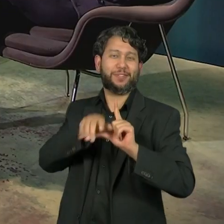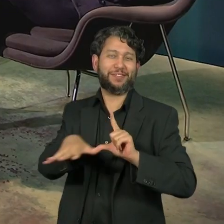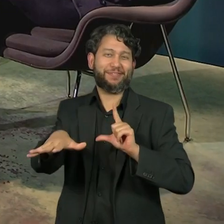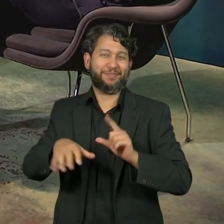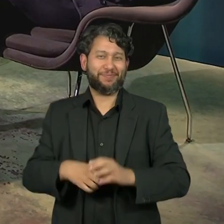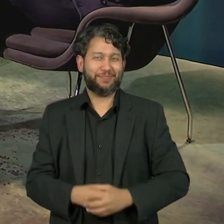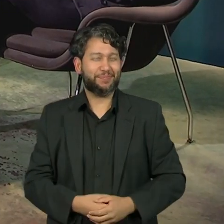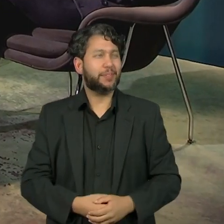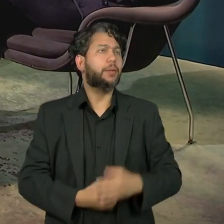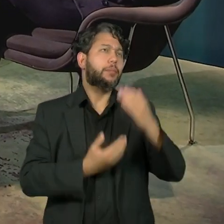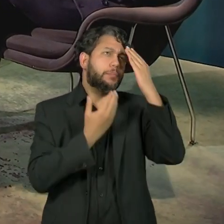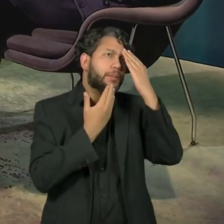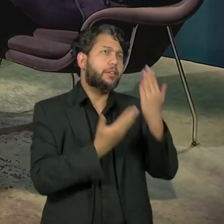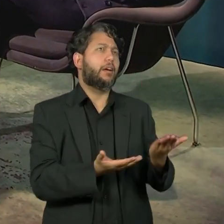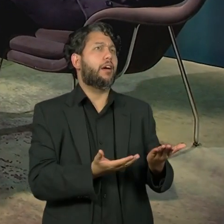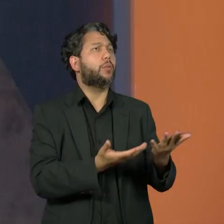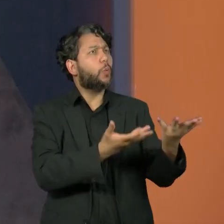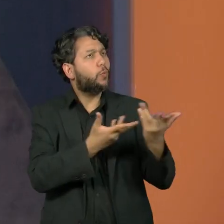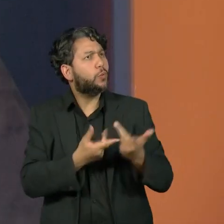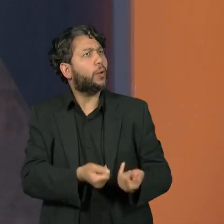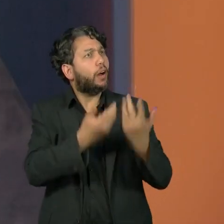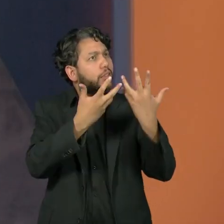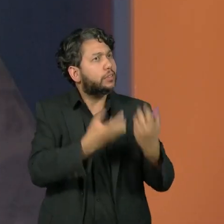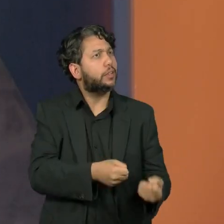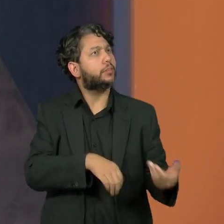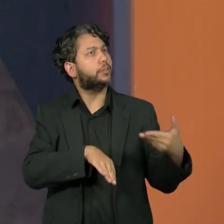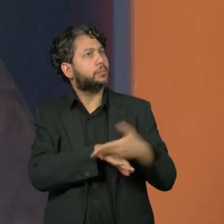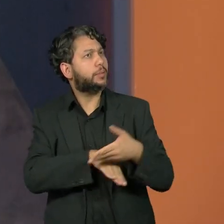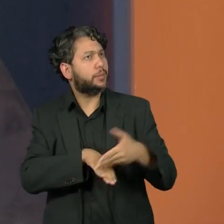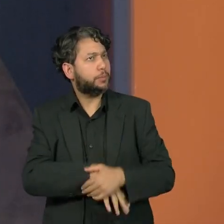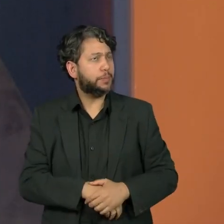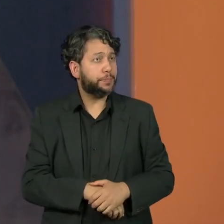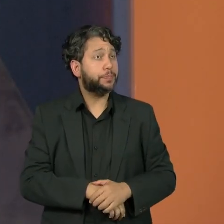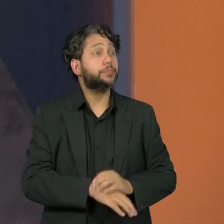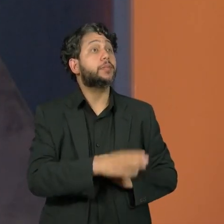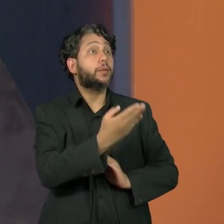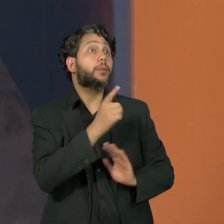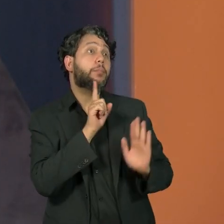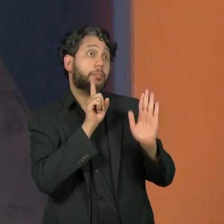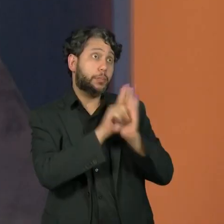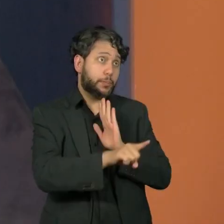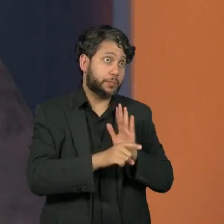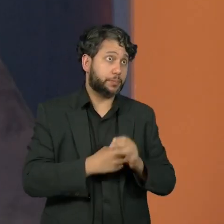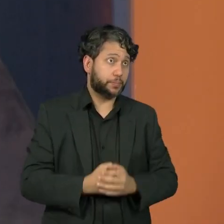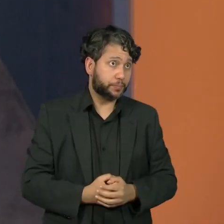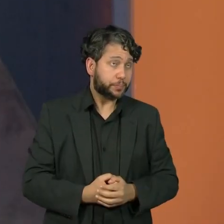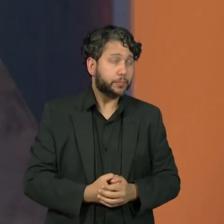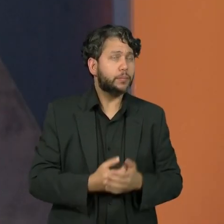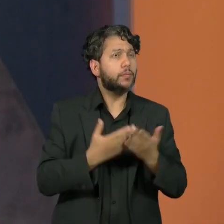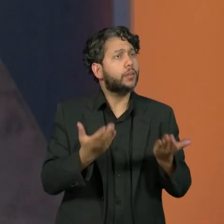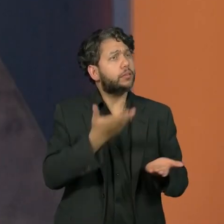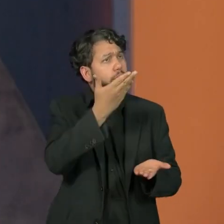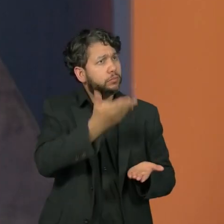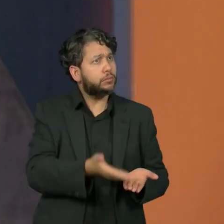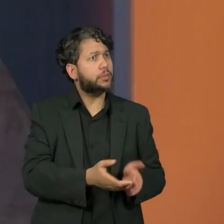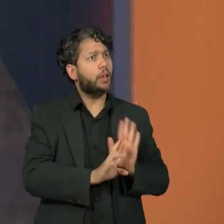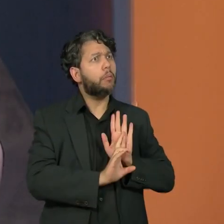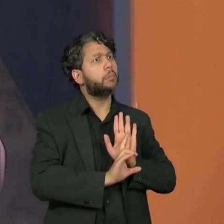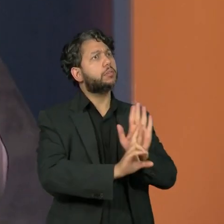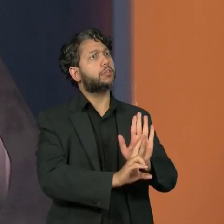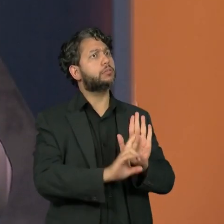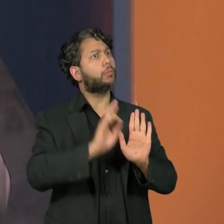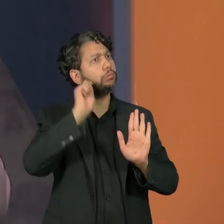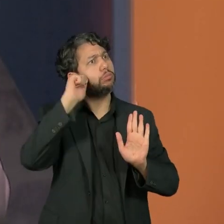novamente pelas gentis presenças. Luanda, como essa representação negra e a sua